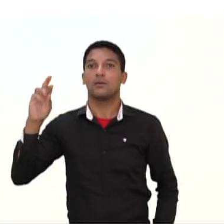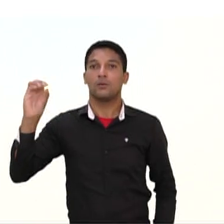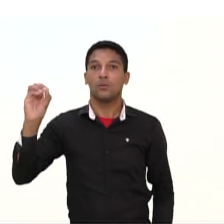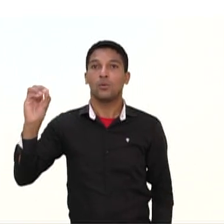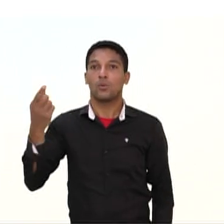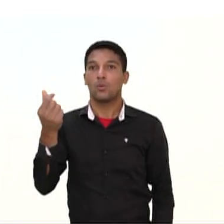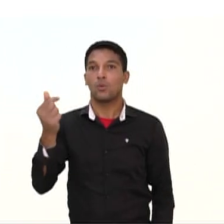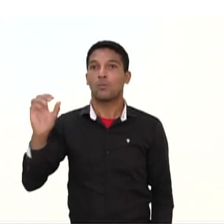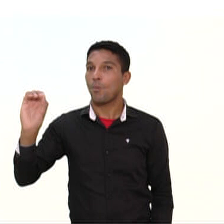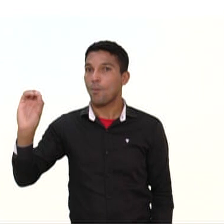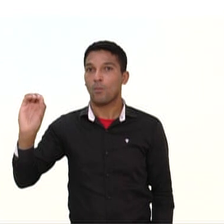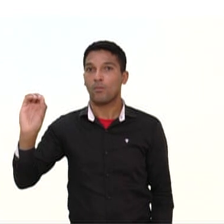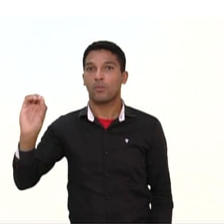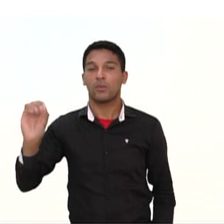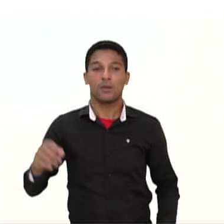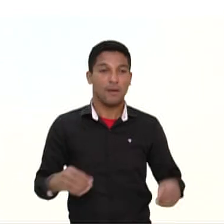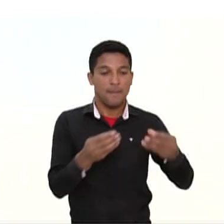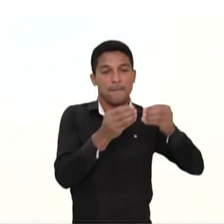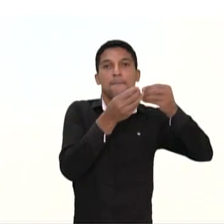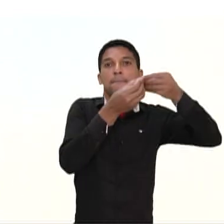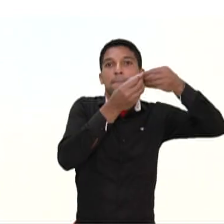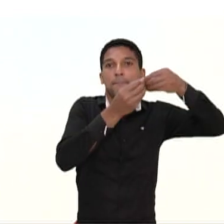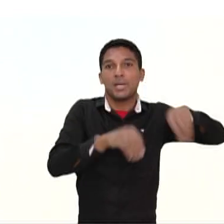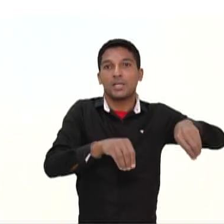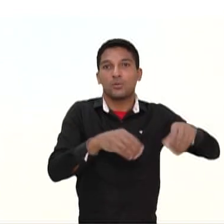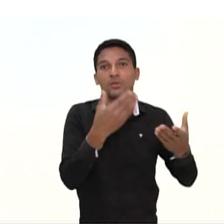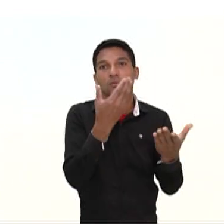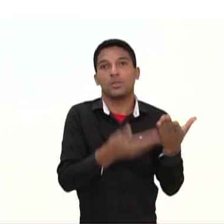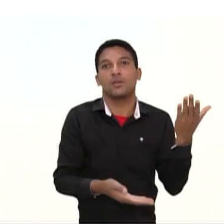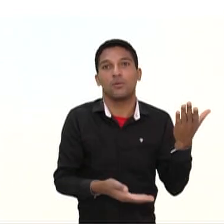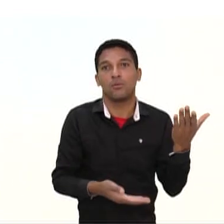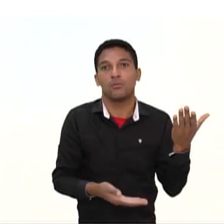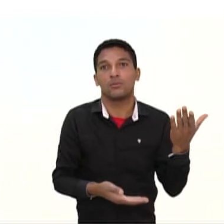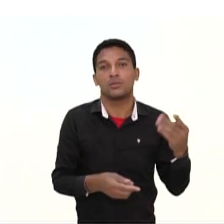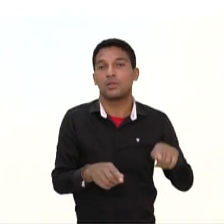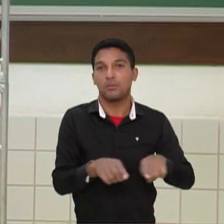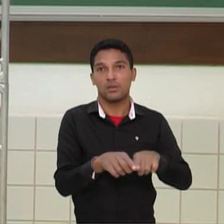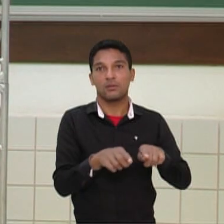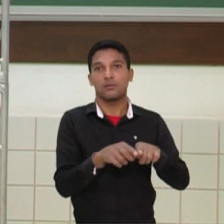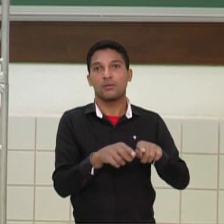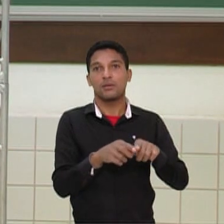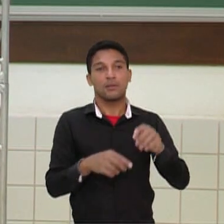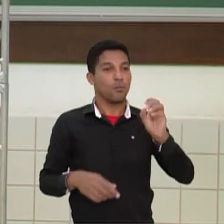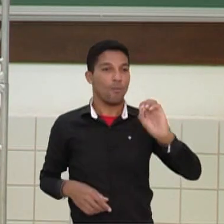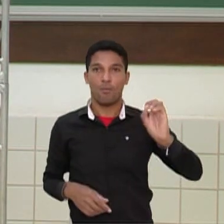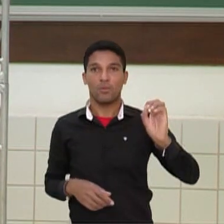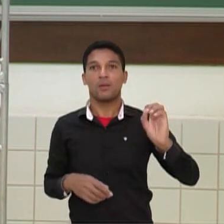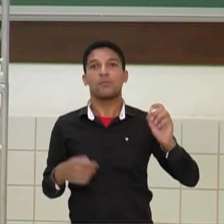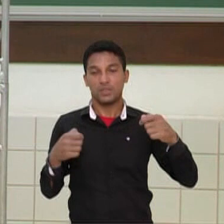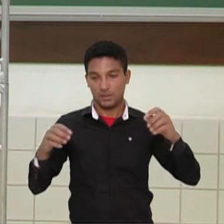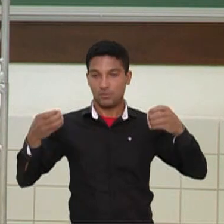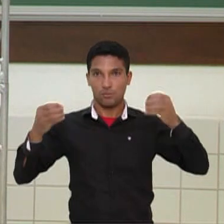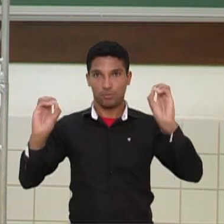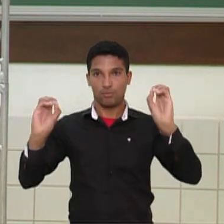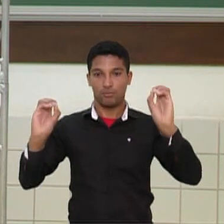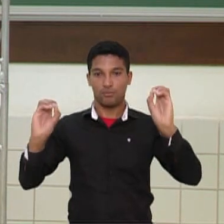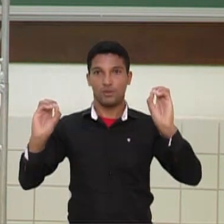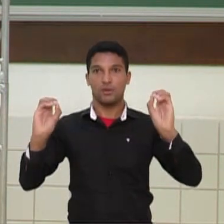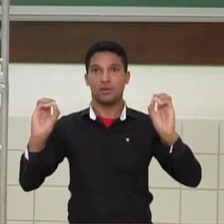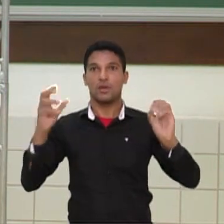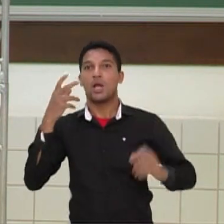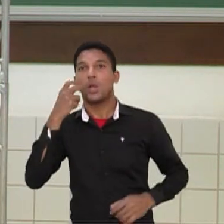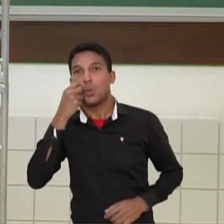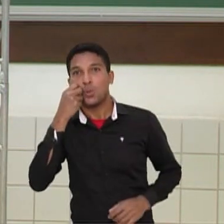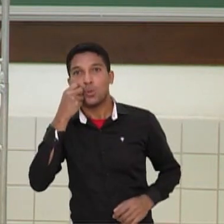lucro nem prejuízo, tem que ficar no 0 a 0, né? Ou seja, o meu lucro, entre aspas, 0,